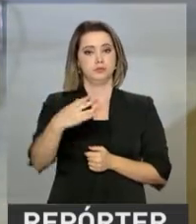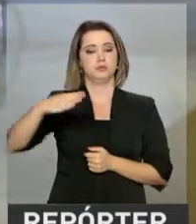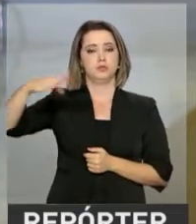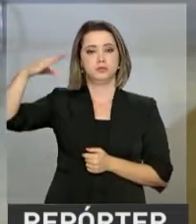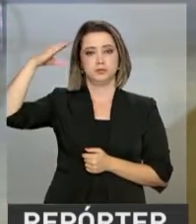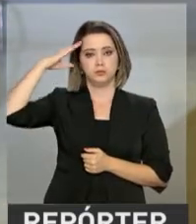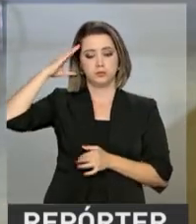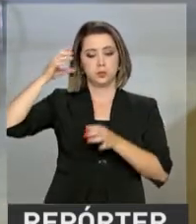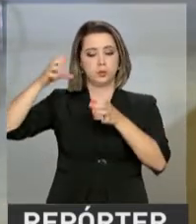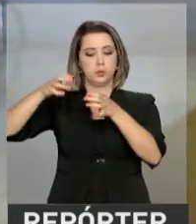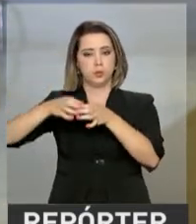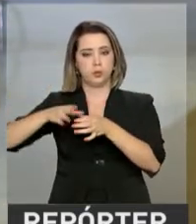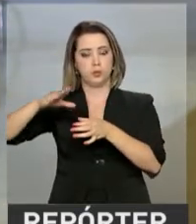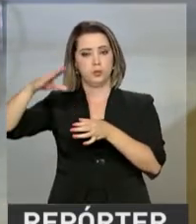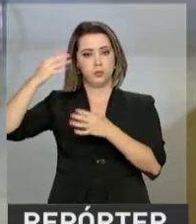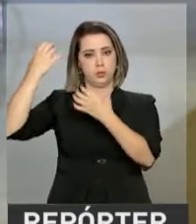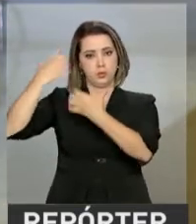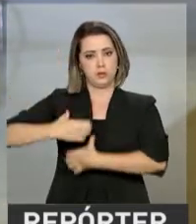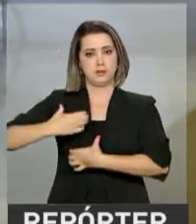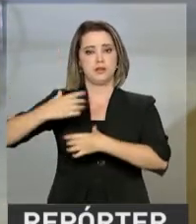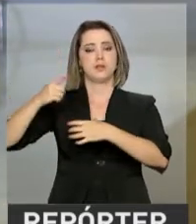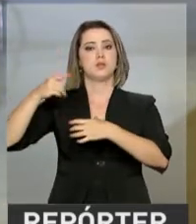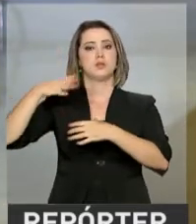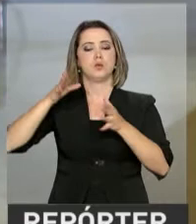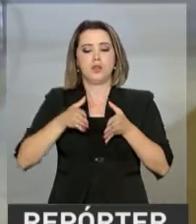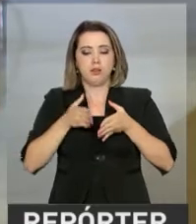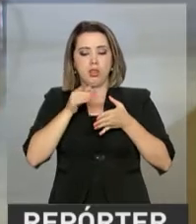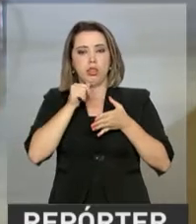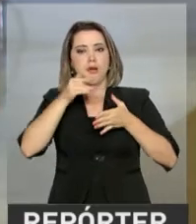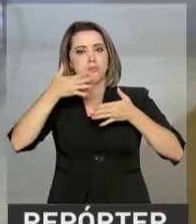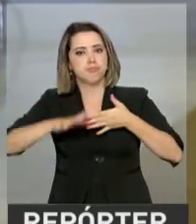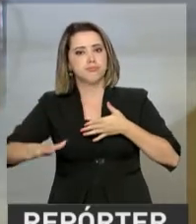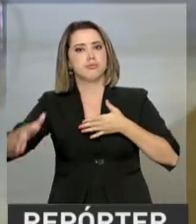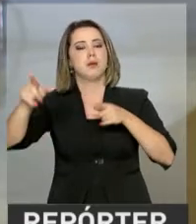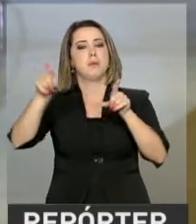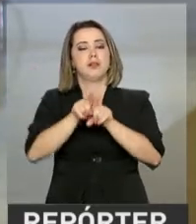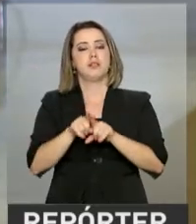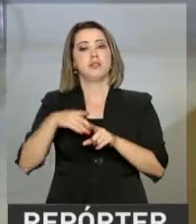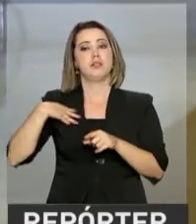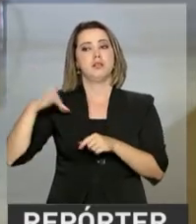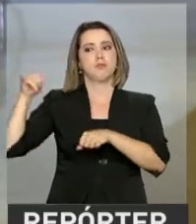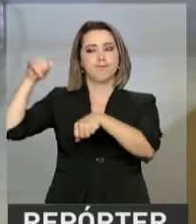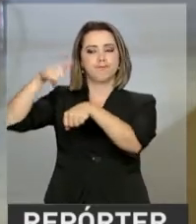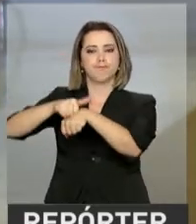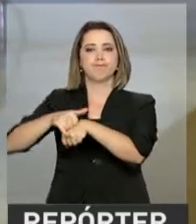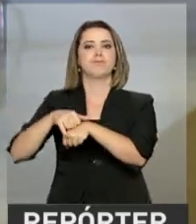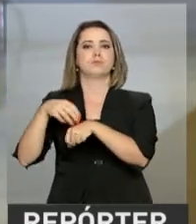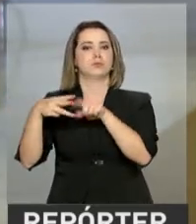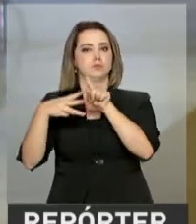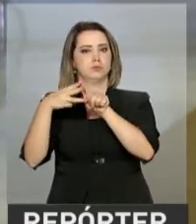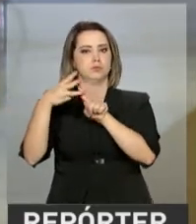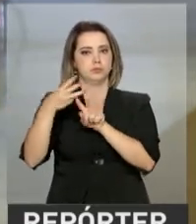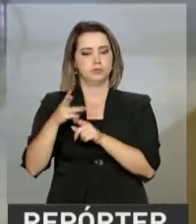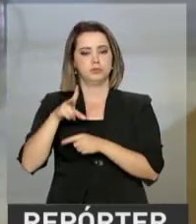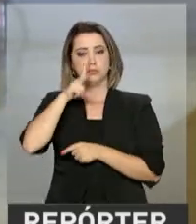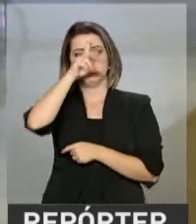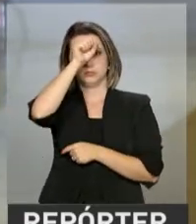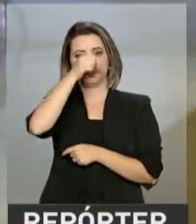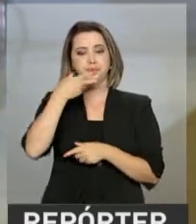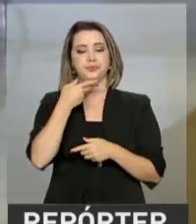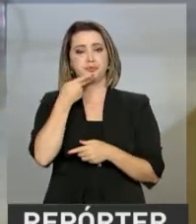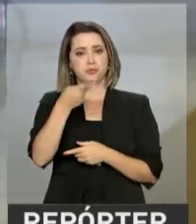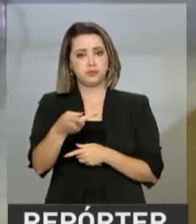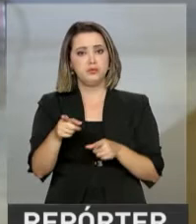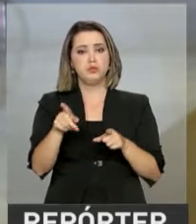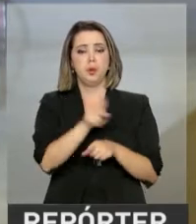aeronáutica o presidente michel temer destacou as diferentes ações que são colocadas em prática pelos militares como por exemplo